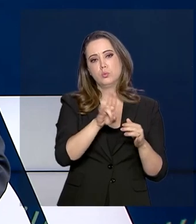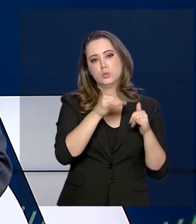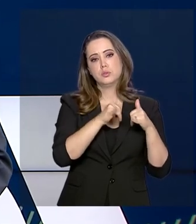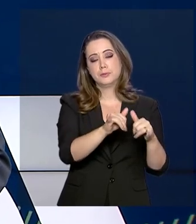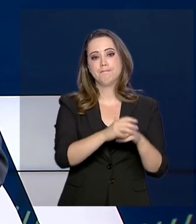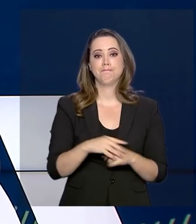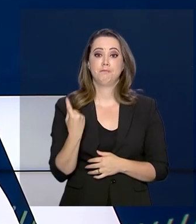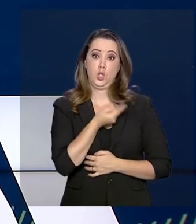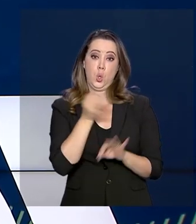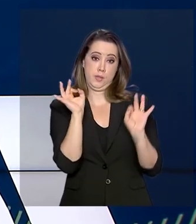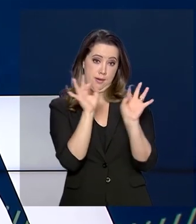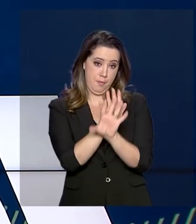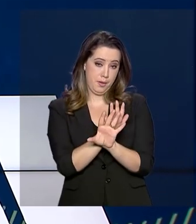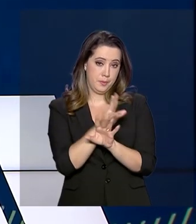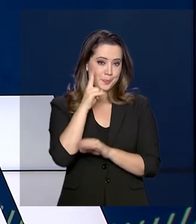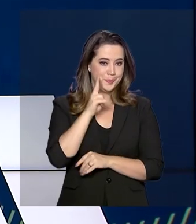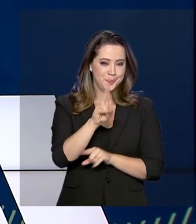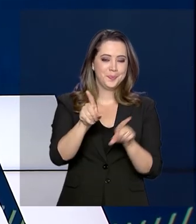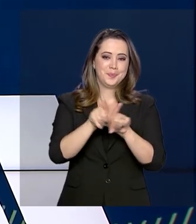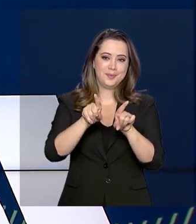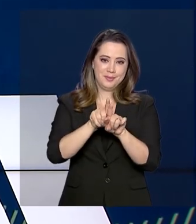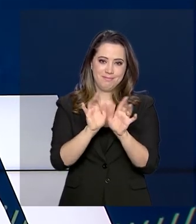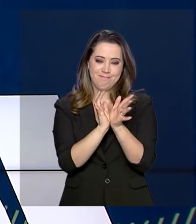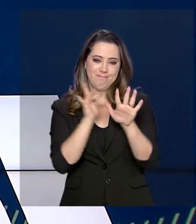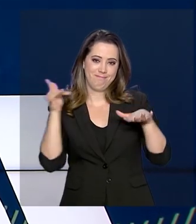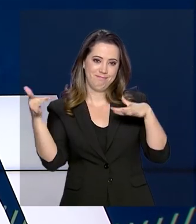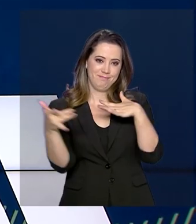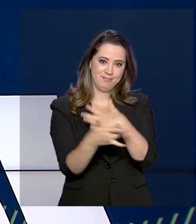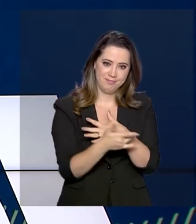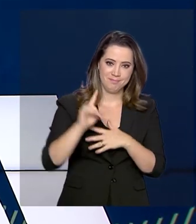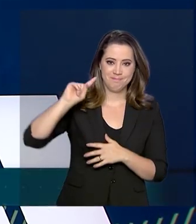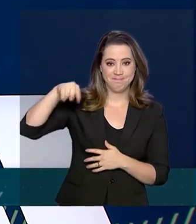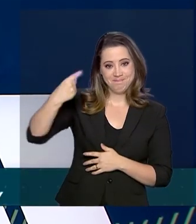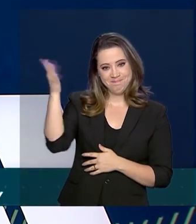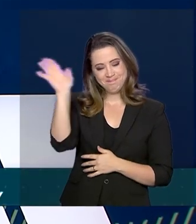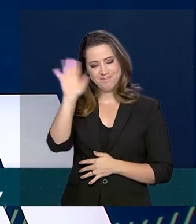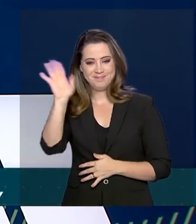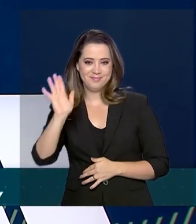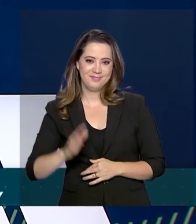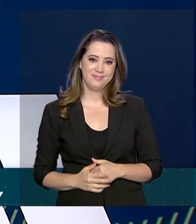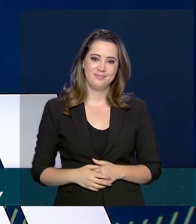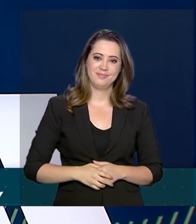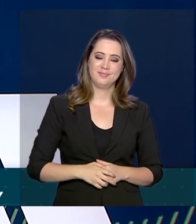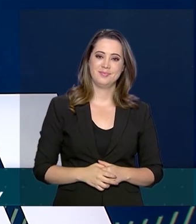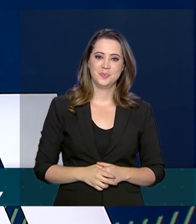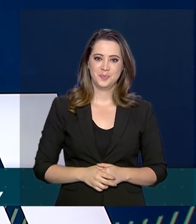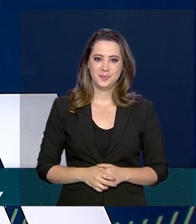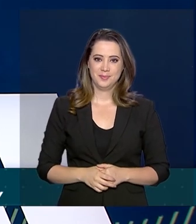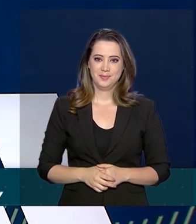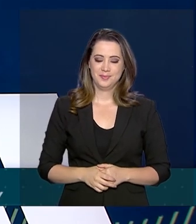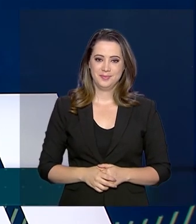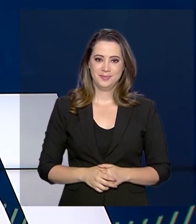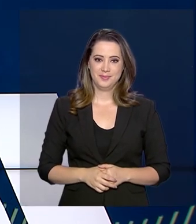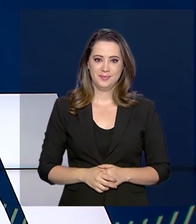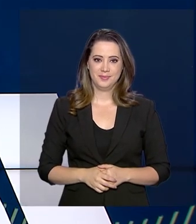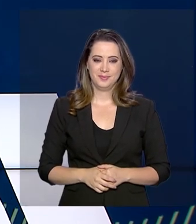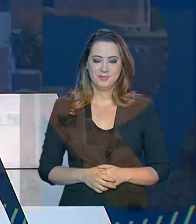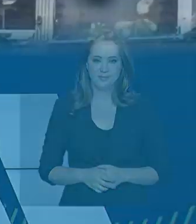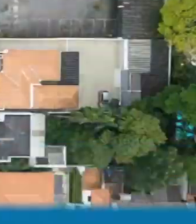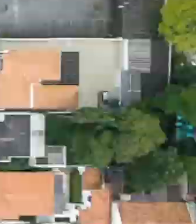O governo agora fica por aqui. Continue nos acompanhando também pelas redes sociais. Nos vemos, então, na próxima edição. Até lá!